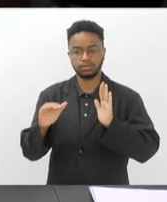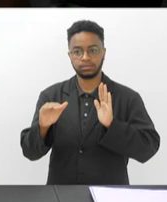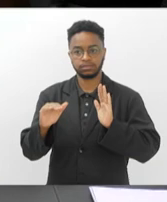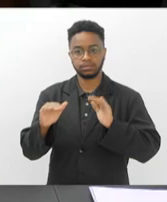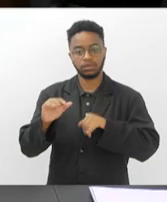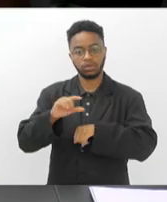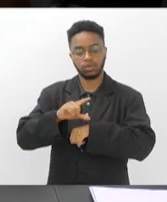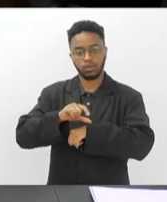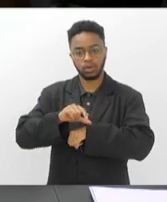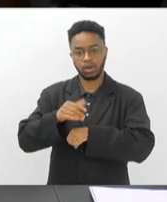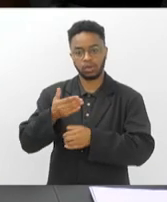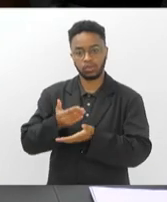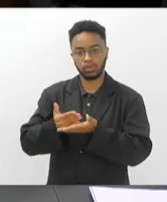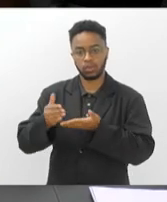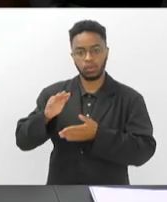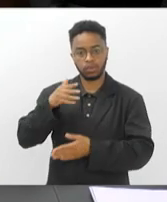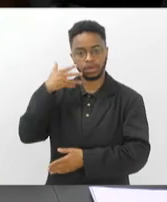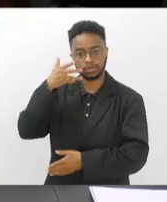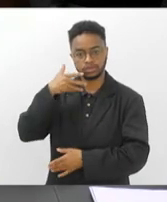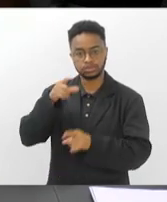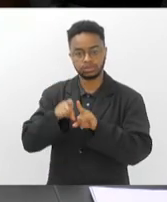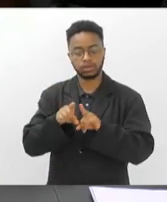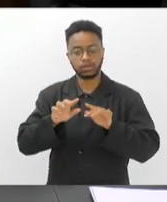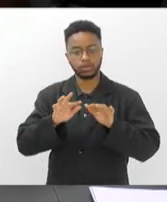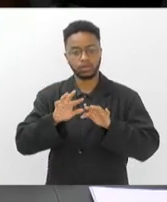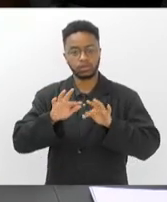e expediente final.